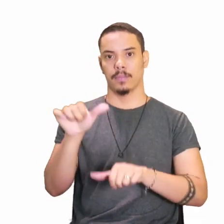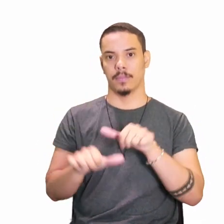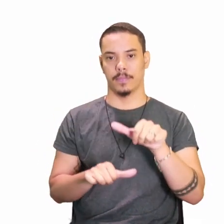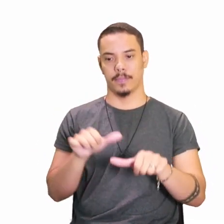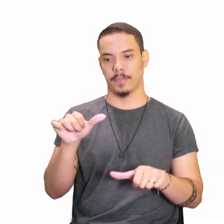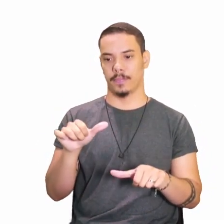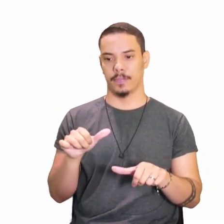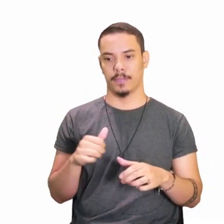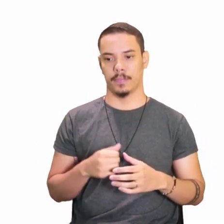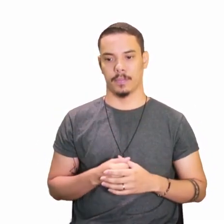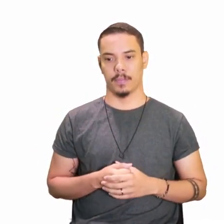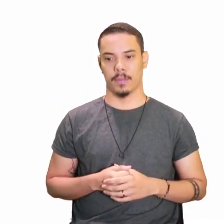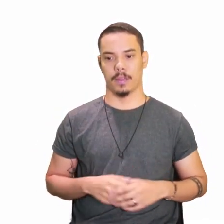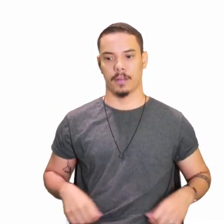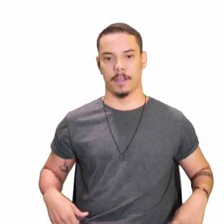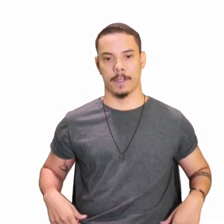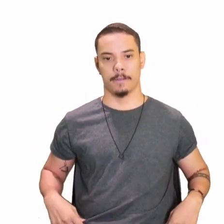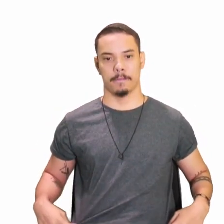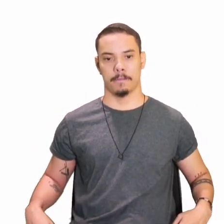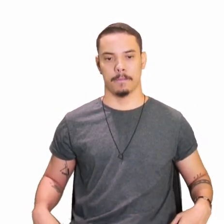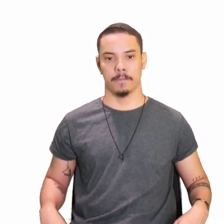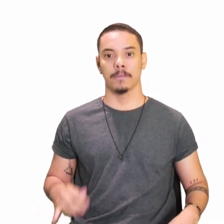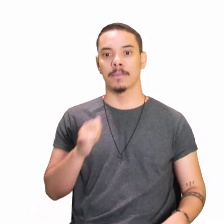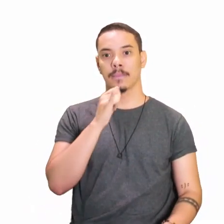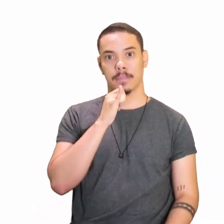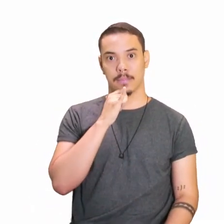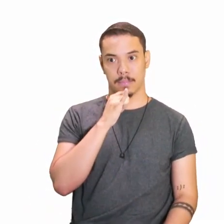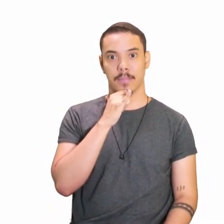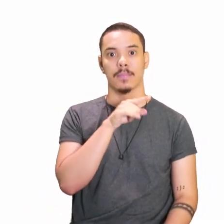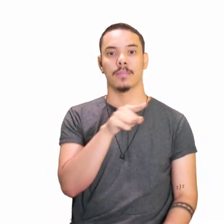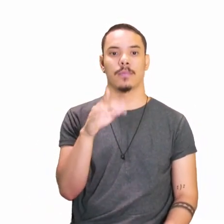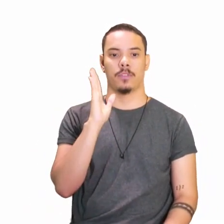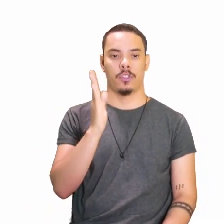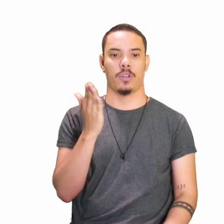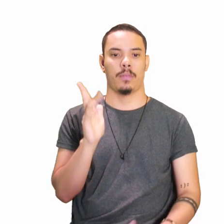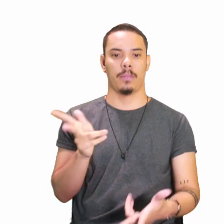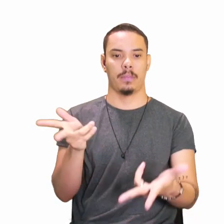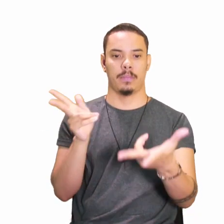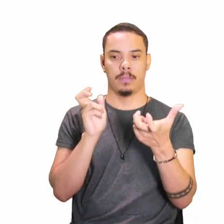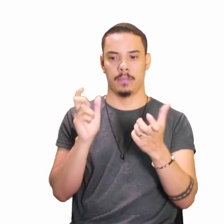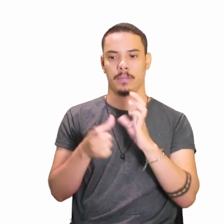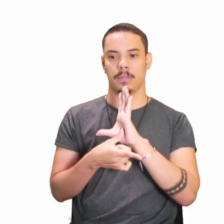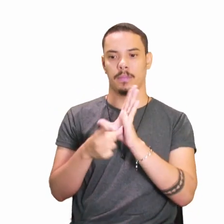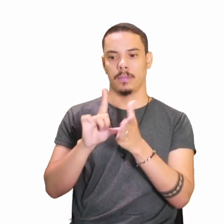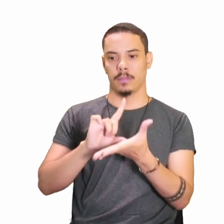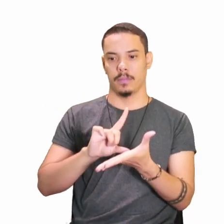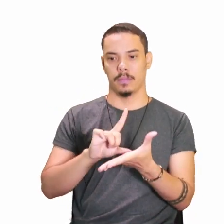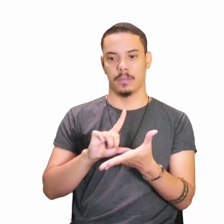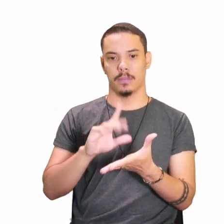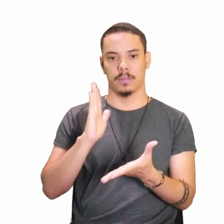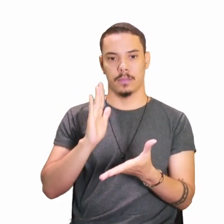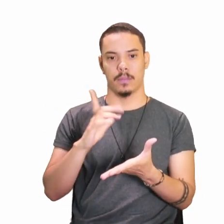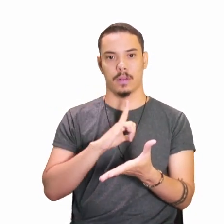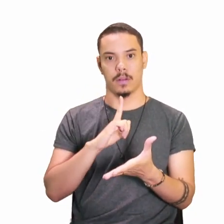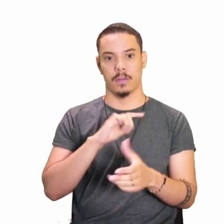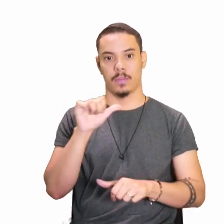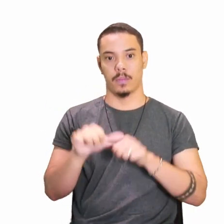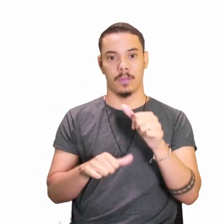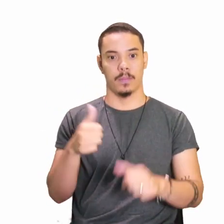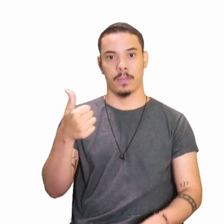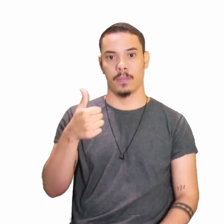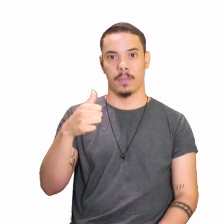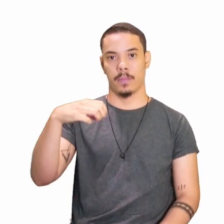Tá bom olha só aqui você já vai perceber já houve mudança aqui na primeira